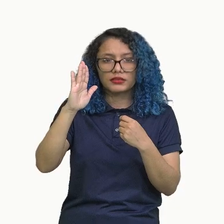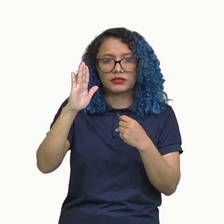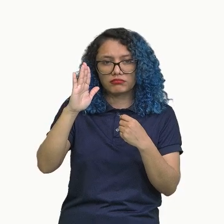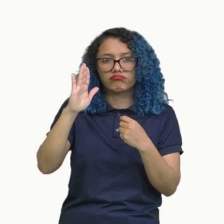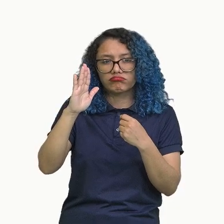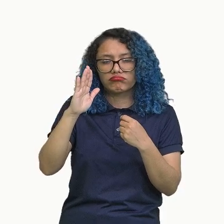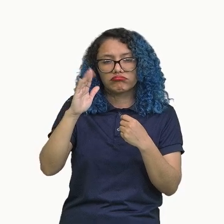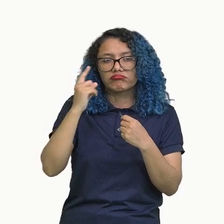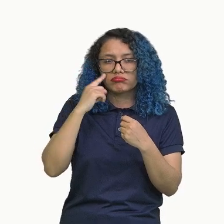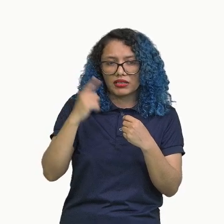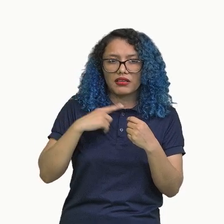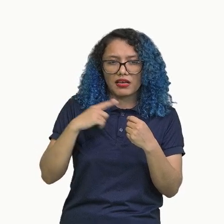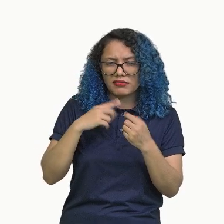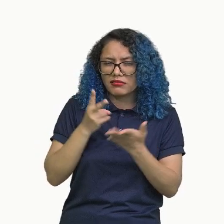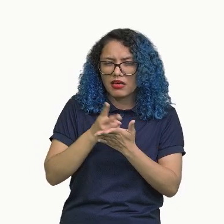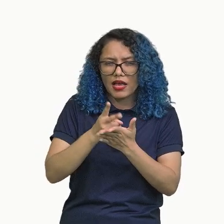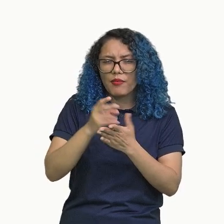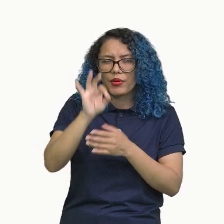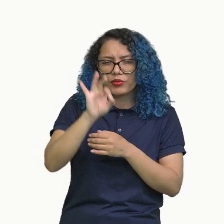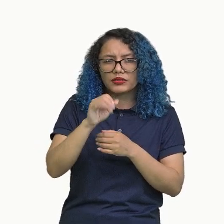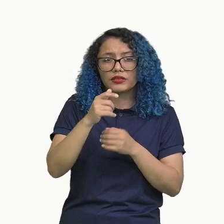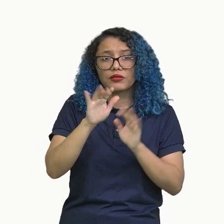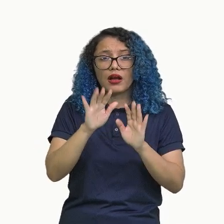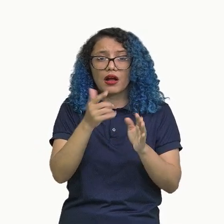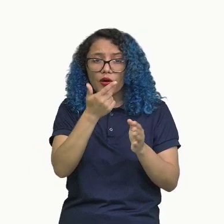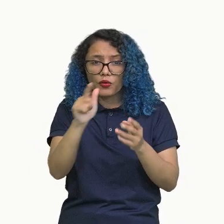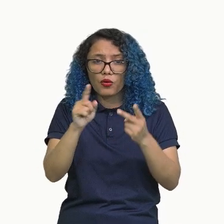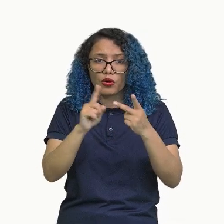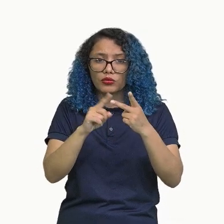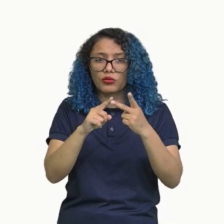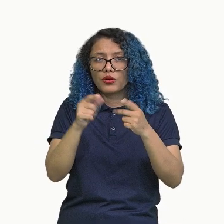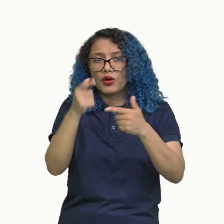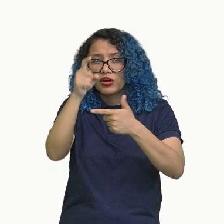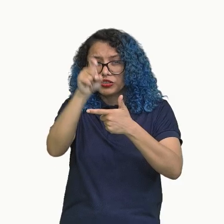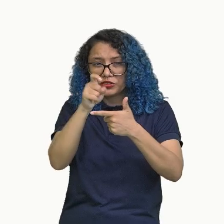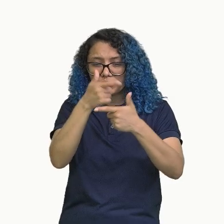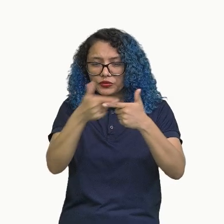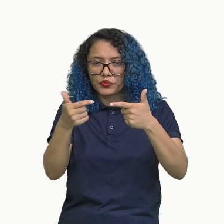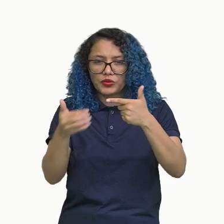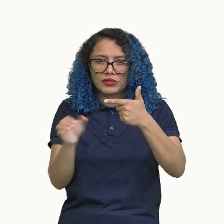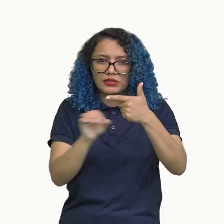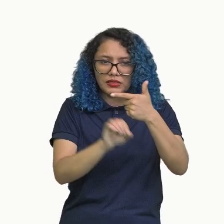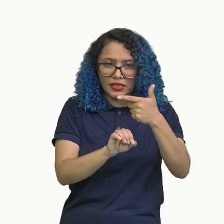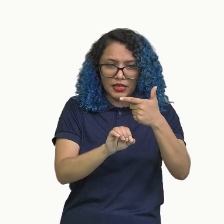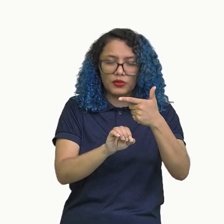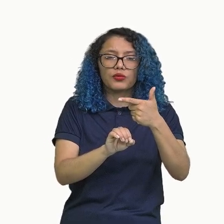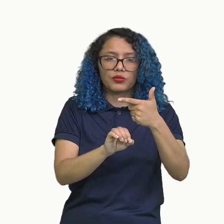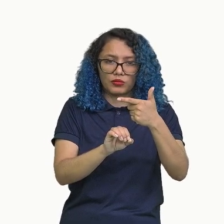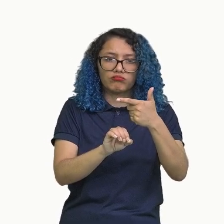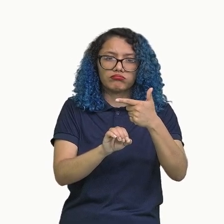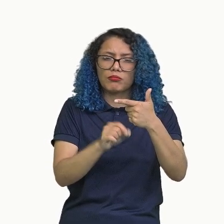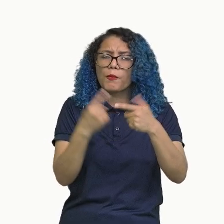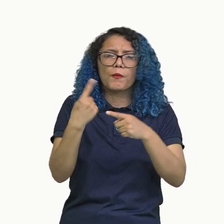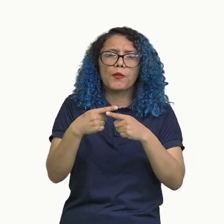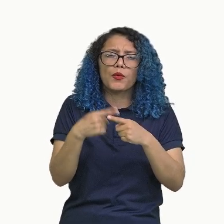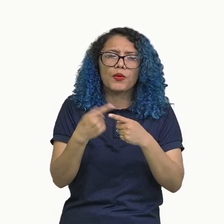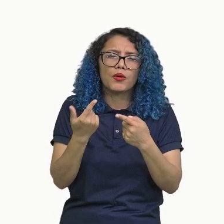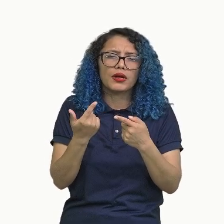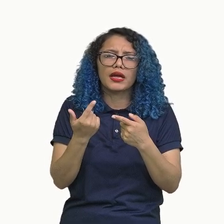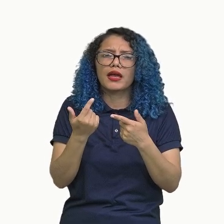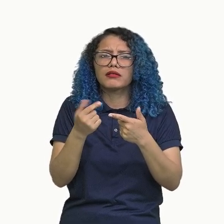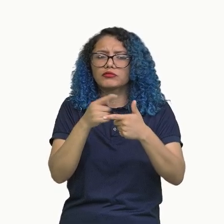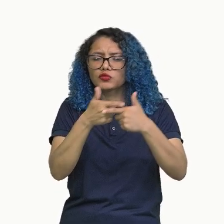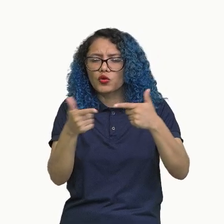que nós vemos. Agora, esse X% escrito em forma de fração. X sobre 100. Por que sobre